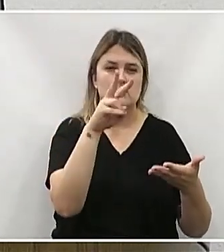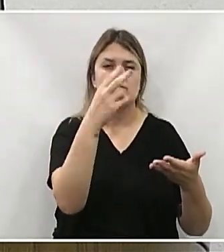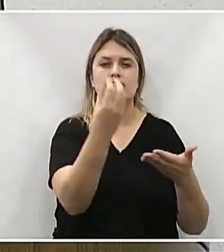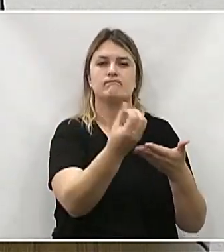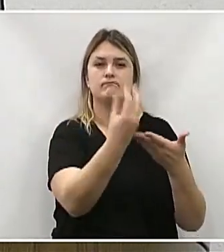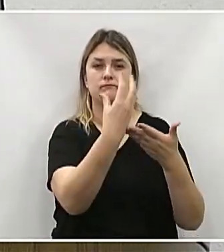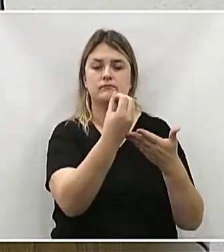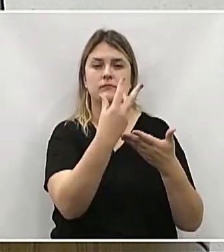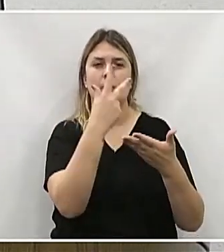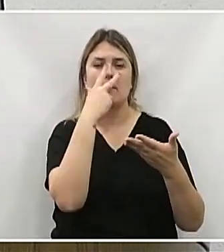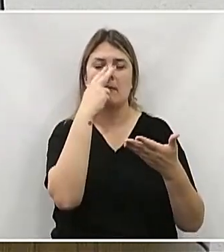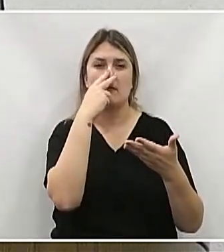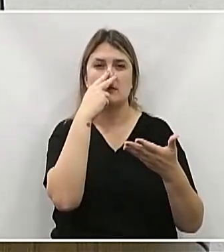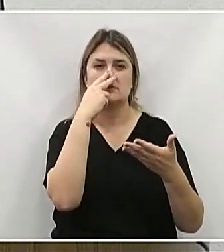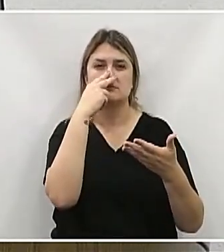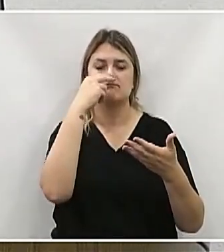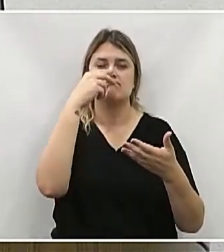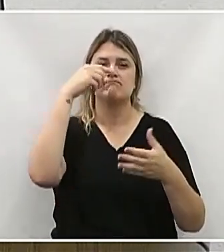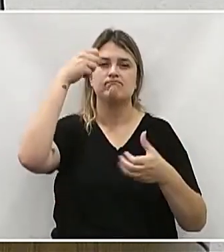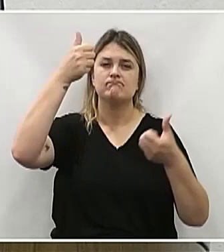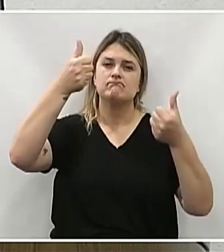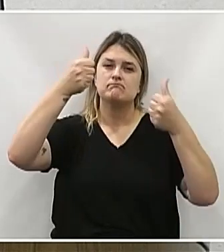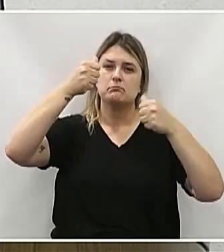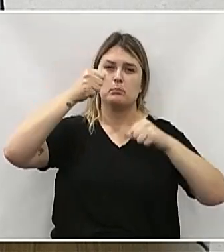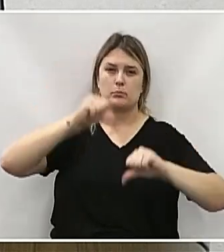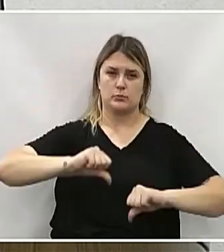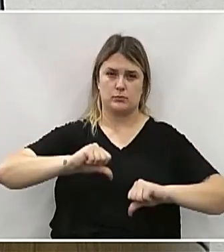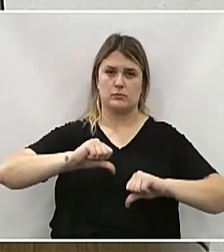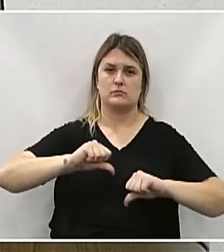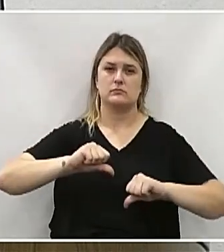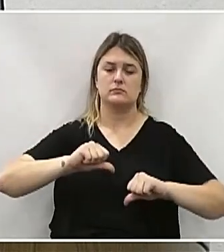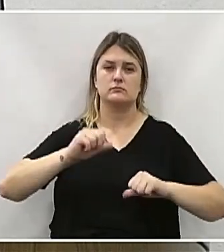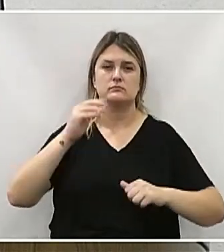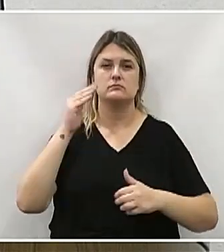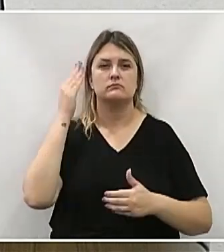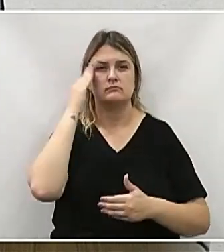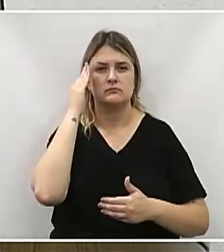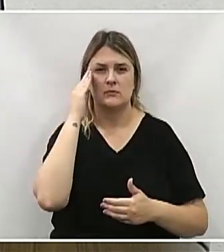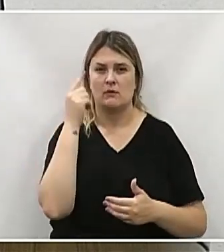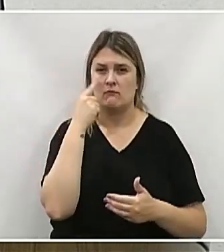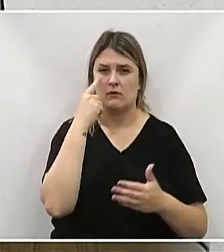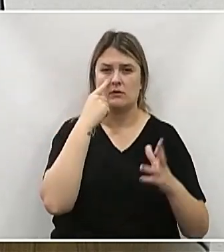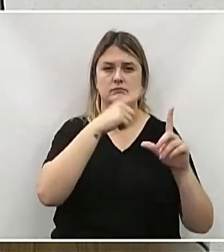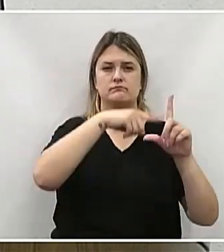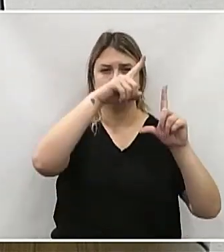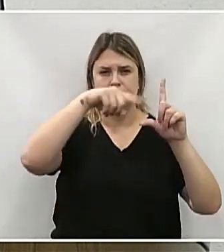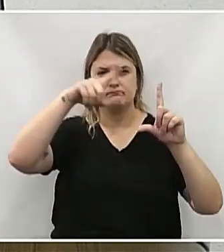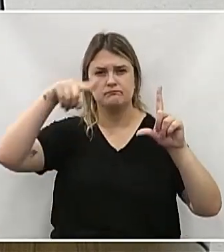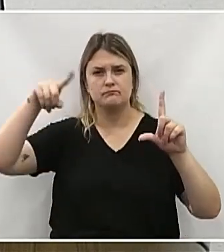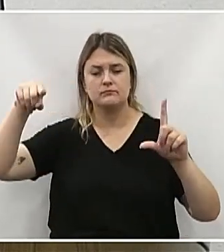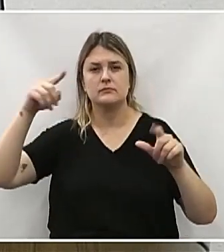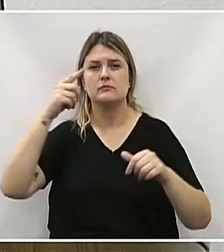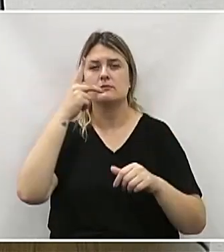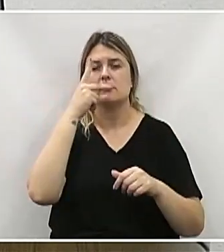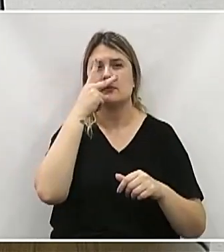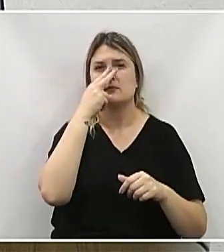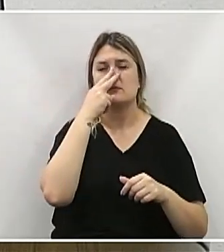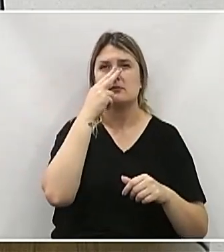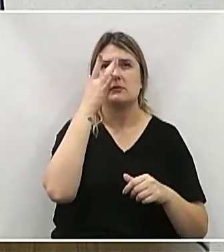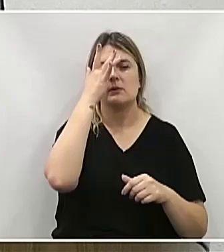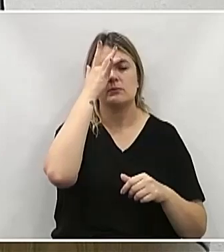entendimento né uma linha para mim aqui é uma é um gráfico aonde ela vai